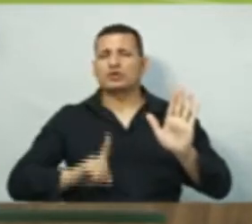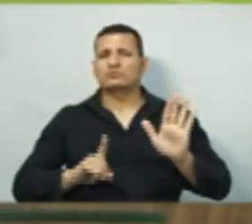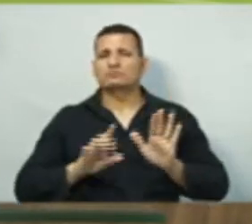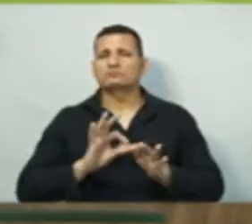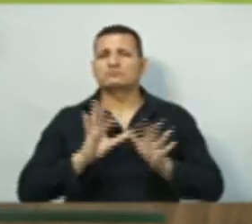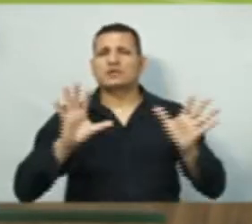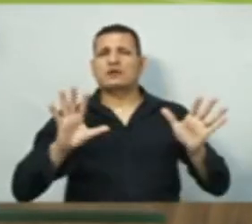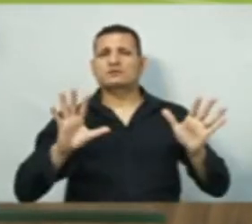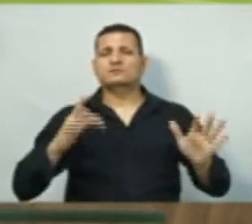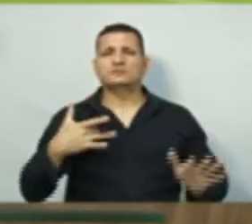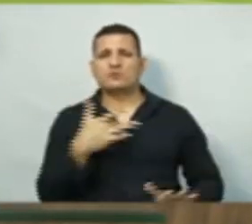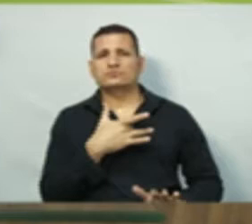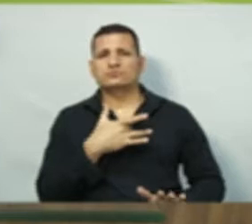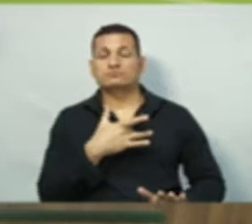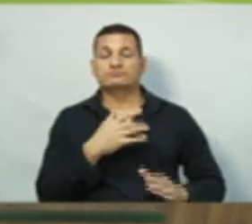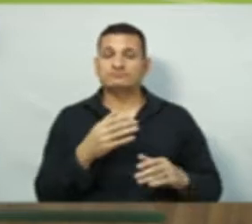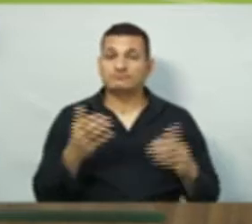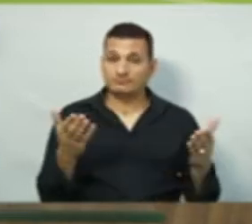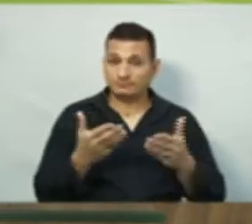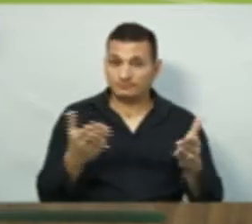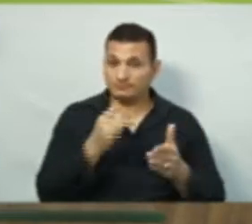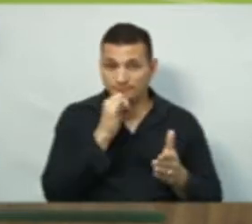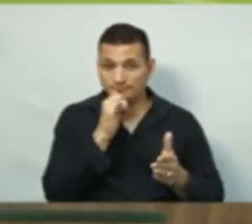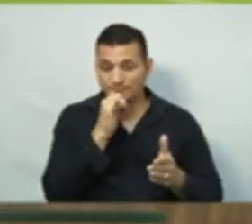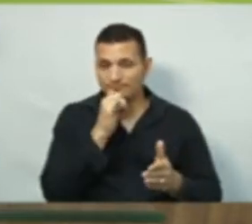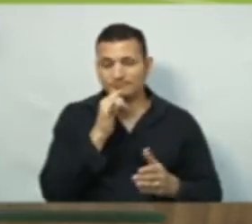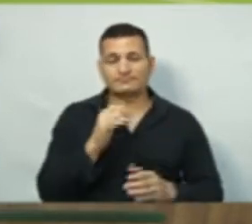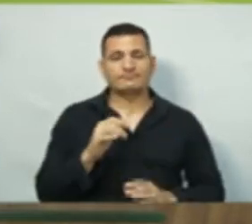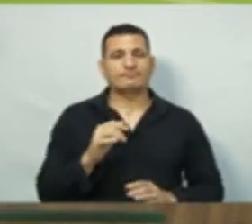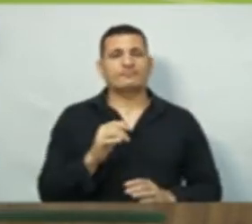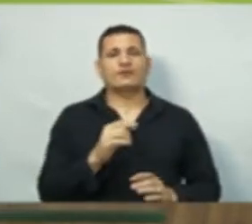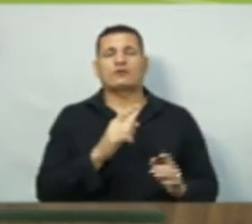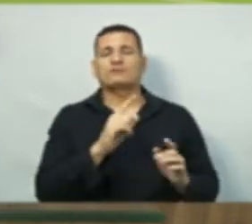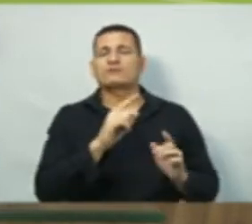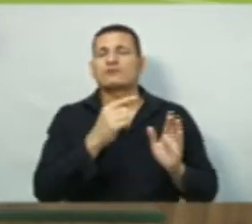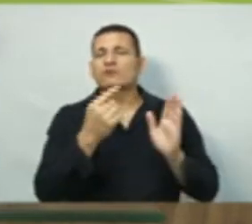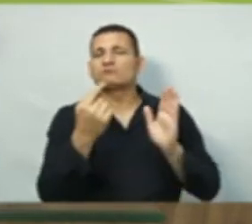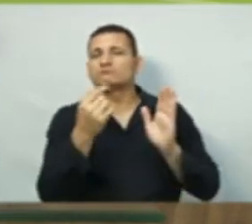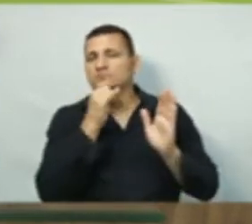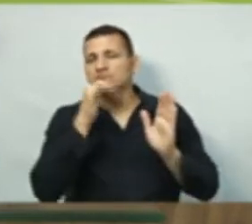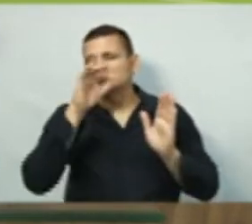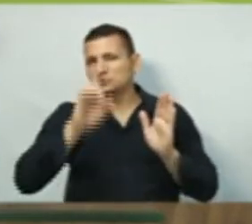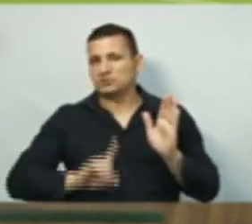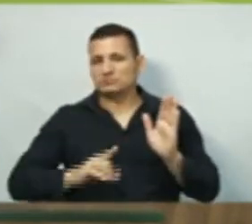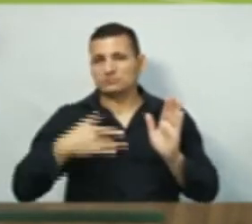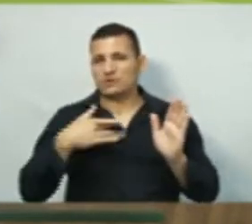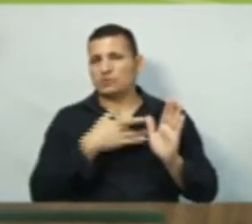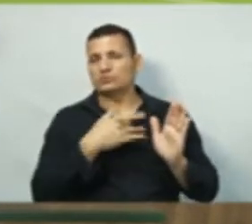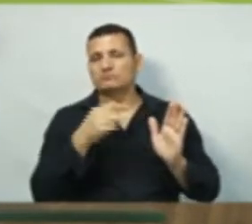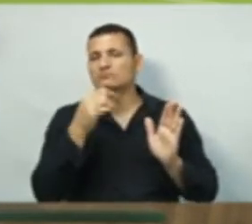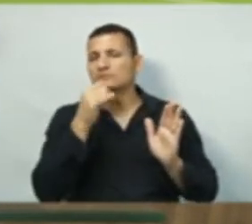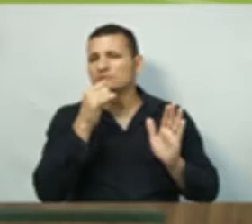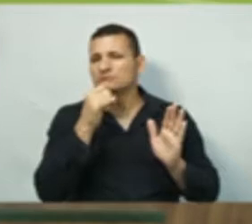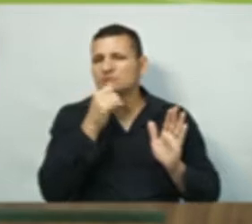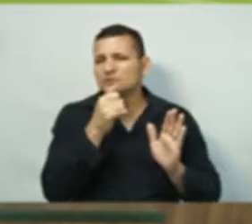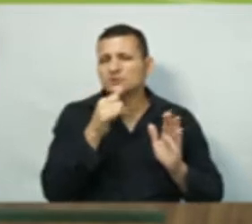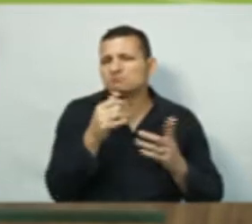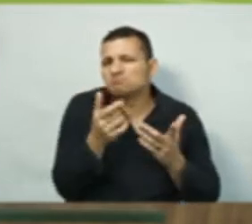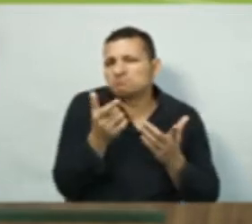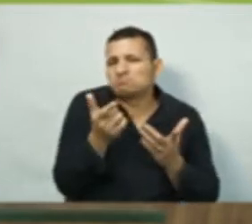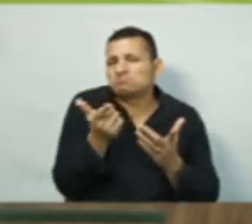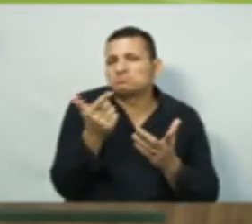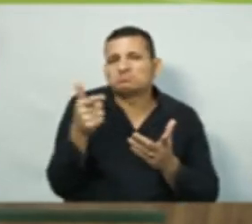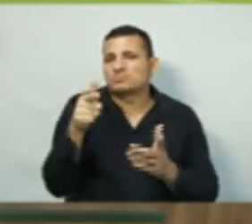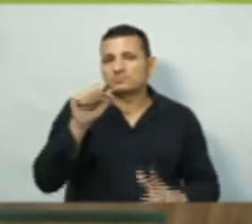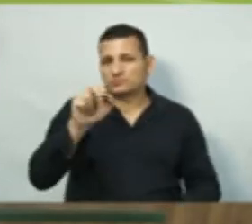dar o exemplo de uma violação ao nosso direito à saúde. Suponhamos que não existisse o SUS, o Sistema